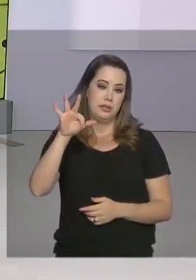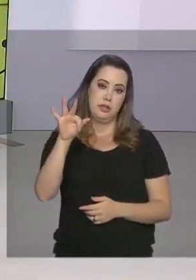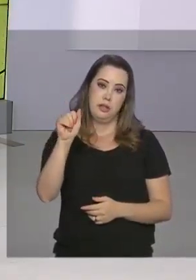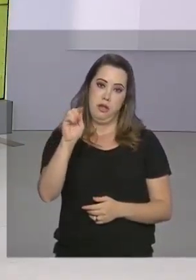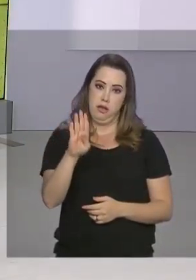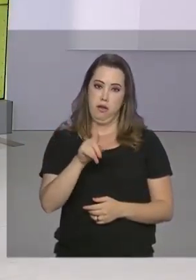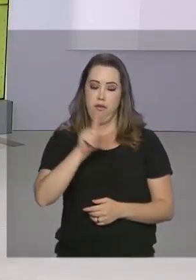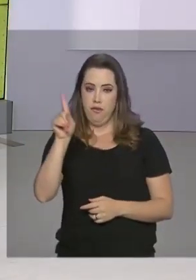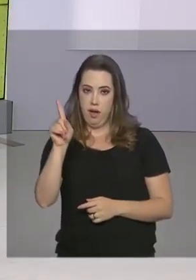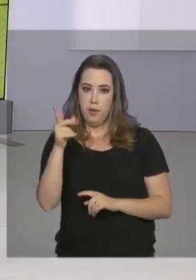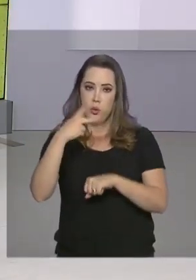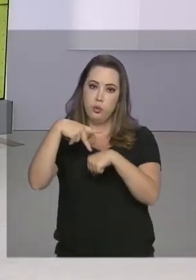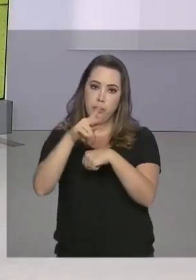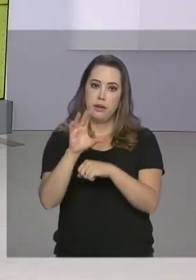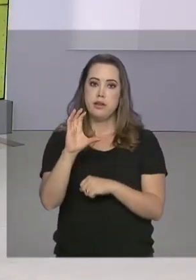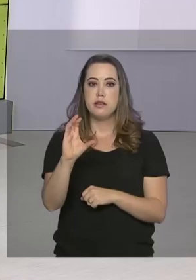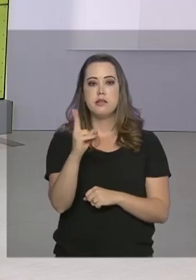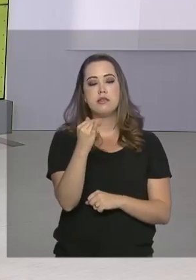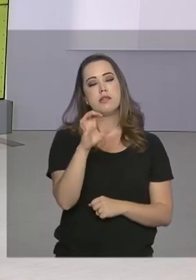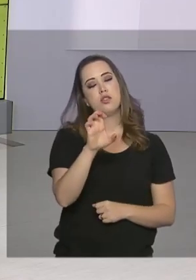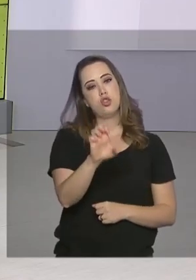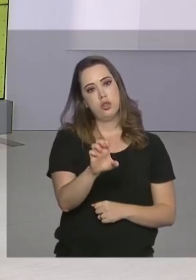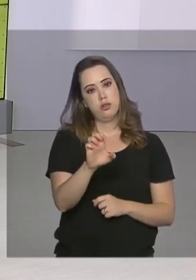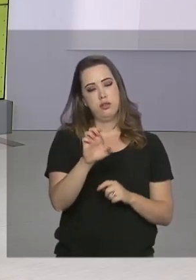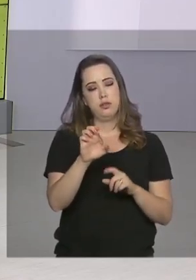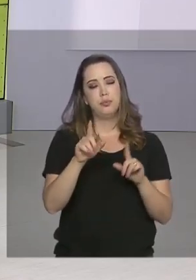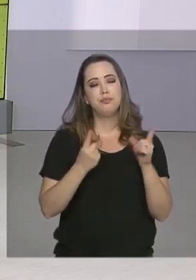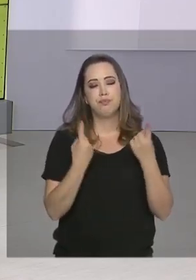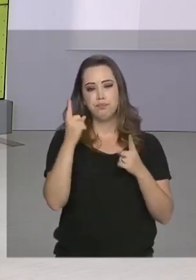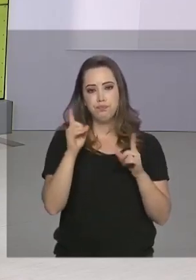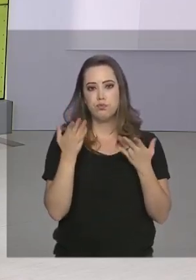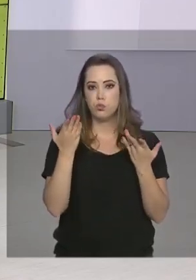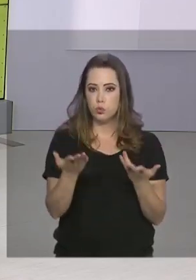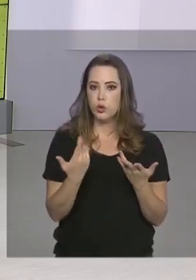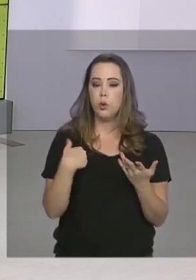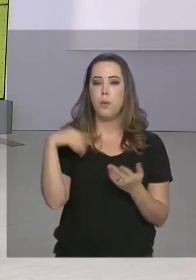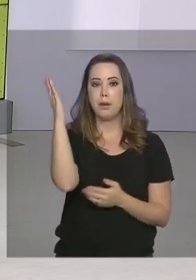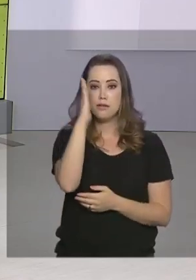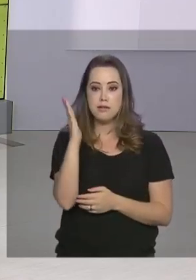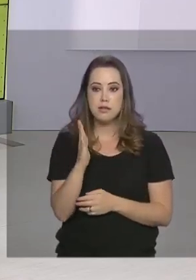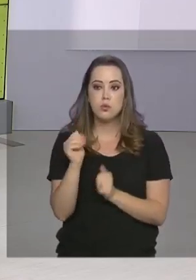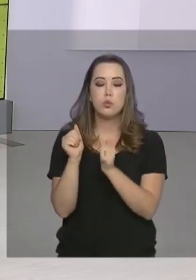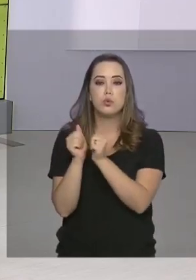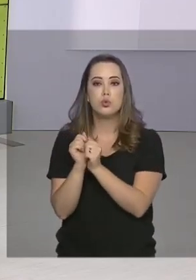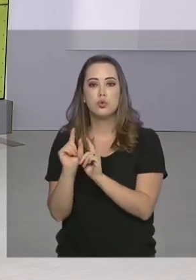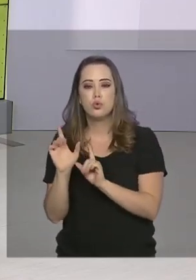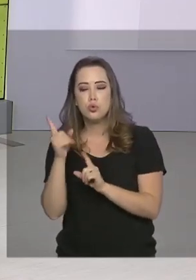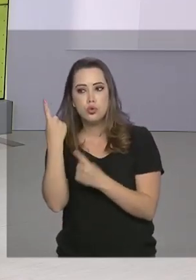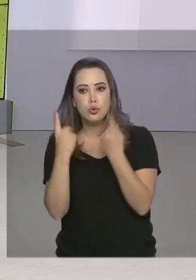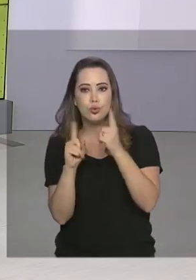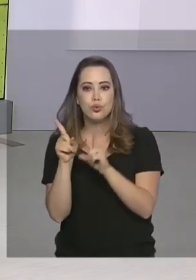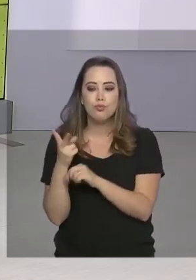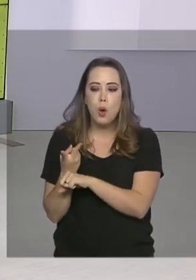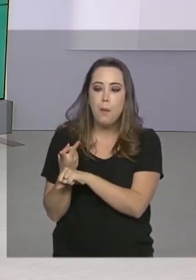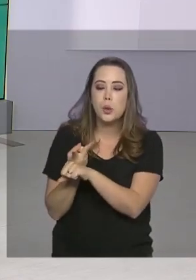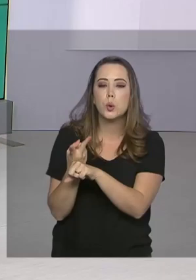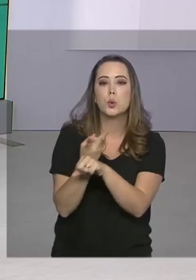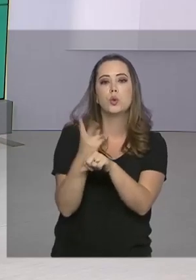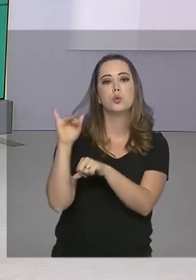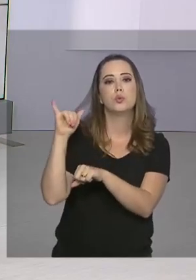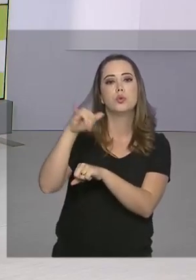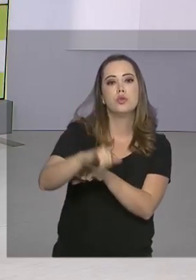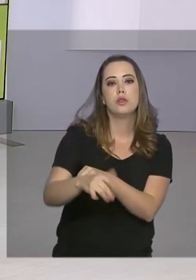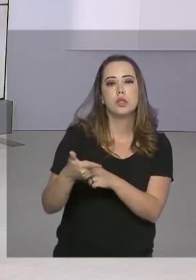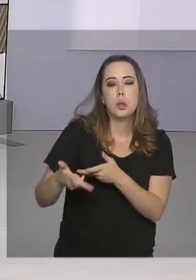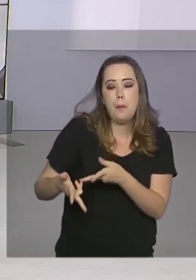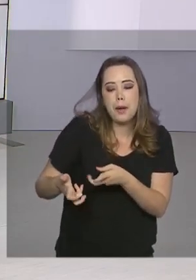Chile. Em coordenação com a Armada Chilena, o navio brasileiro realiza buscas visuais por radar e por um detector de objetos